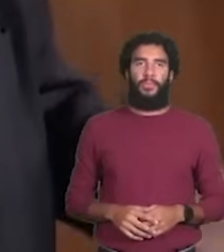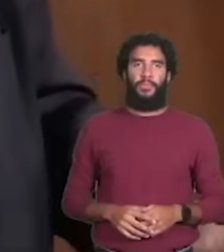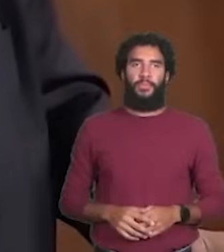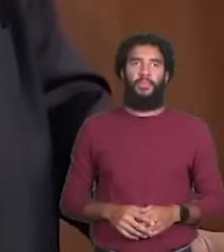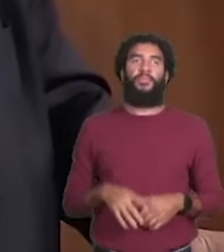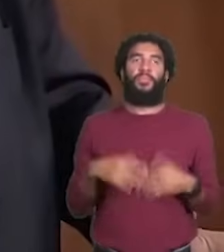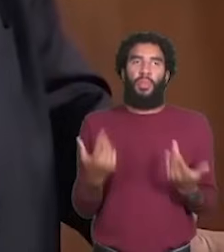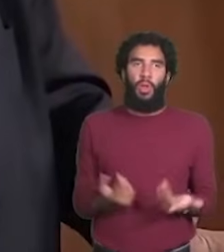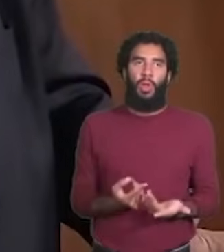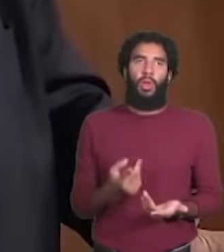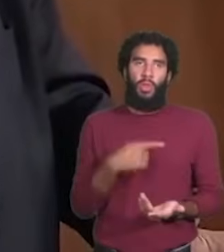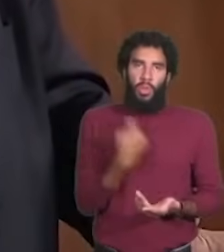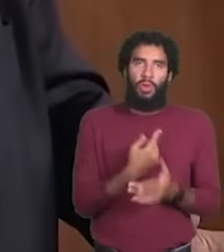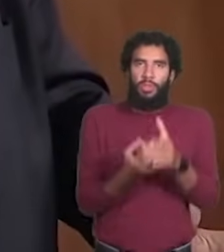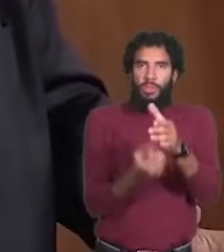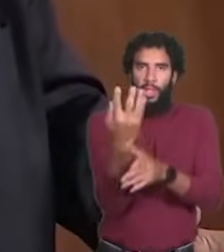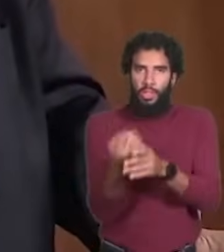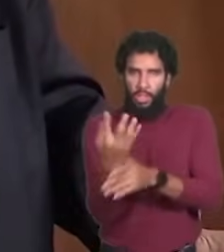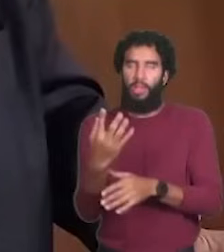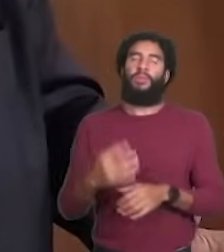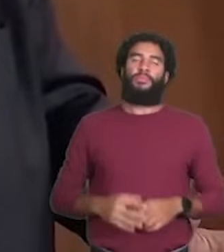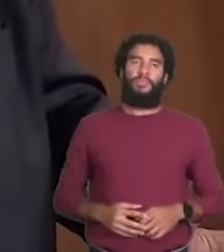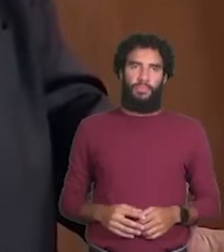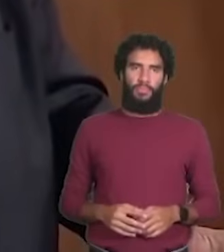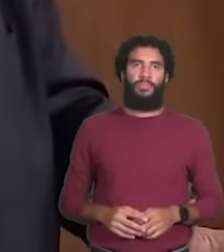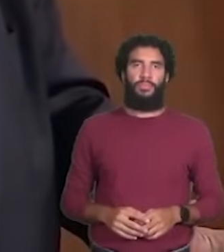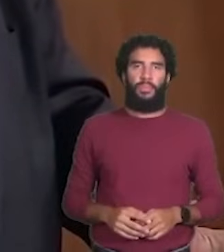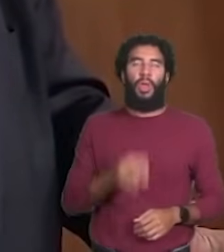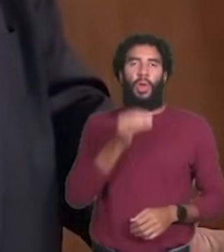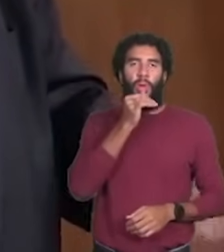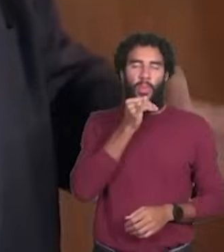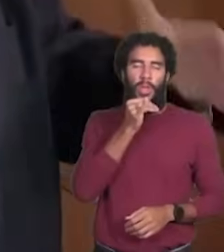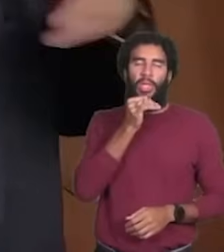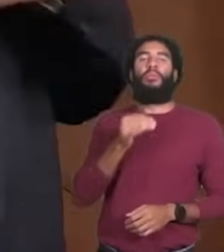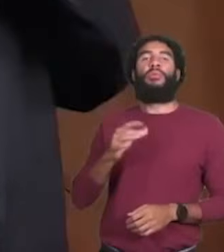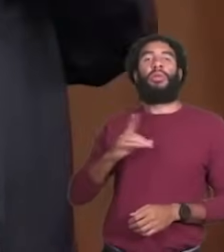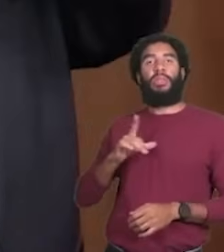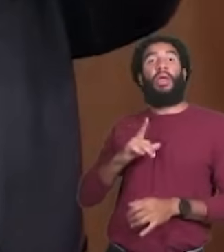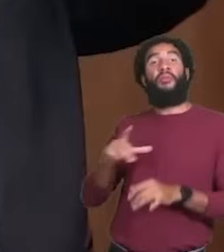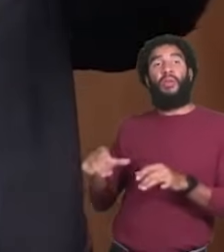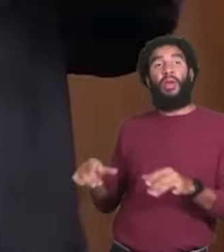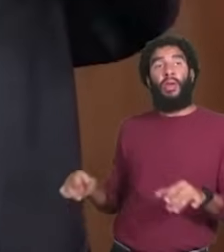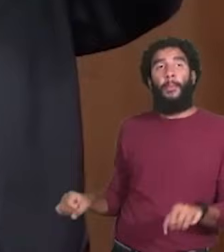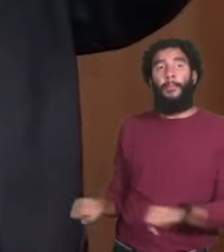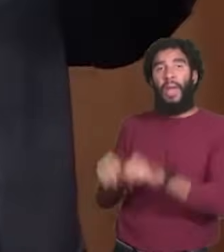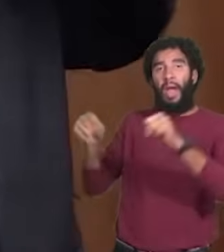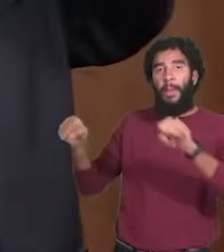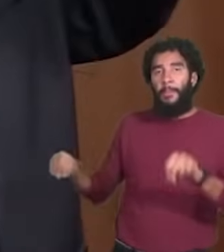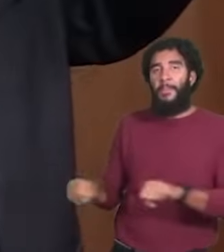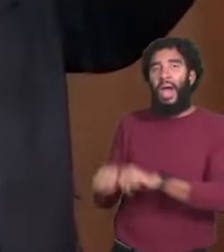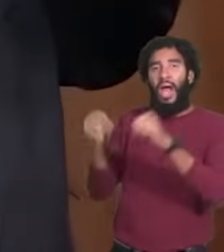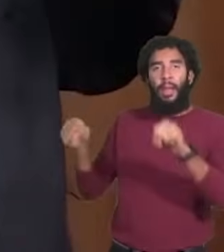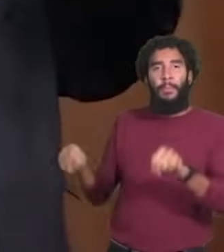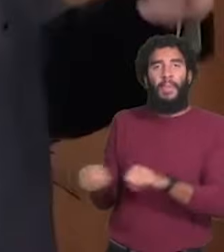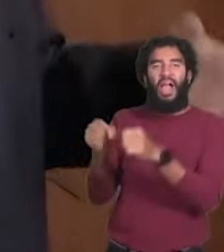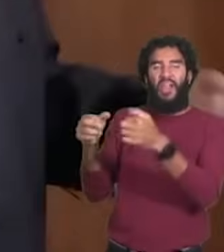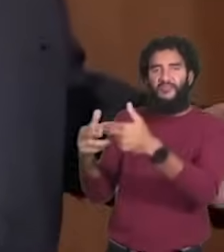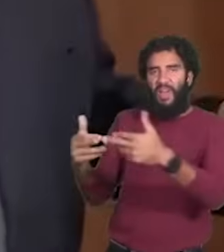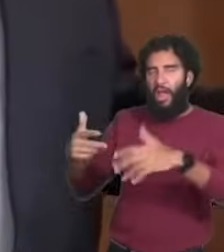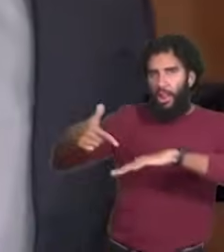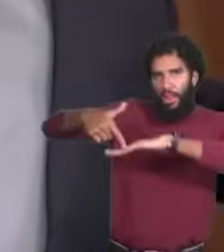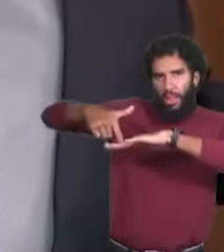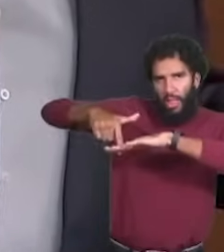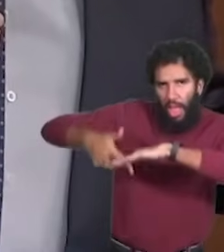se produzindo por exemplo com a destruição de centenas de dragas de garimpo e legal